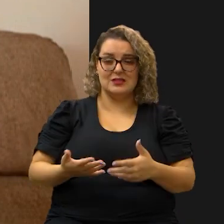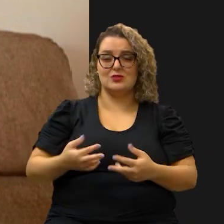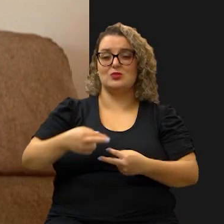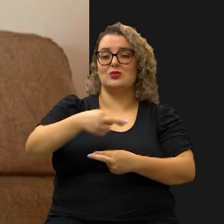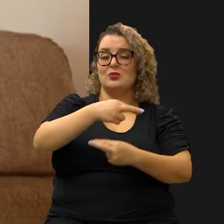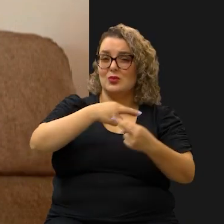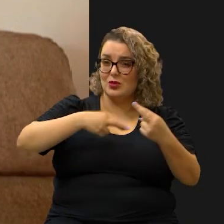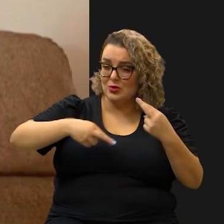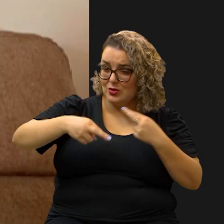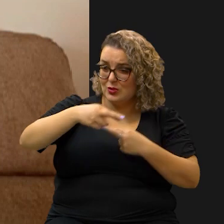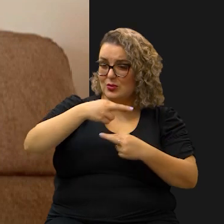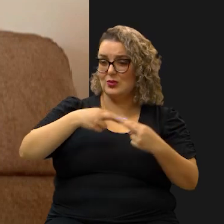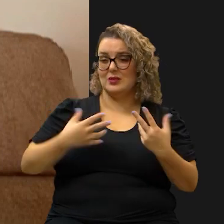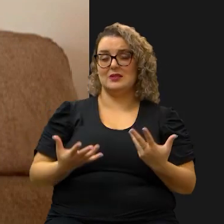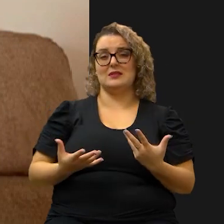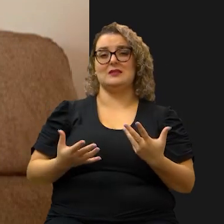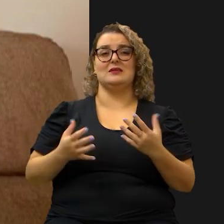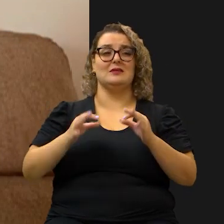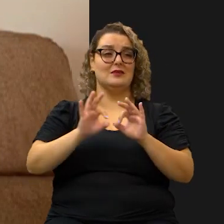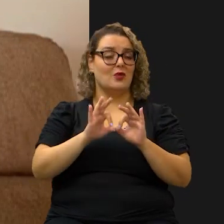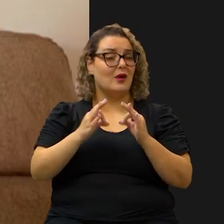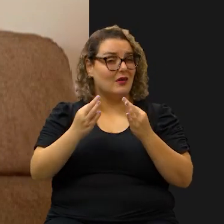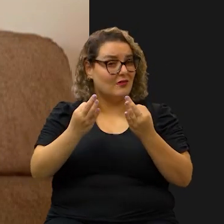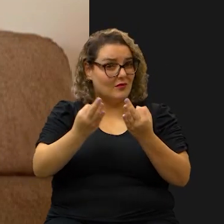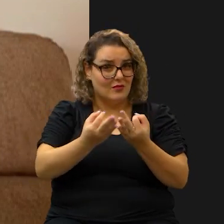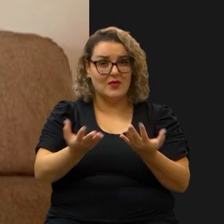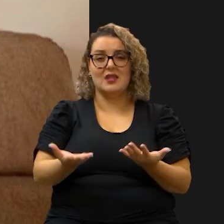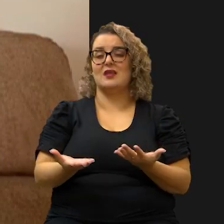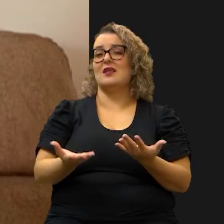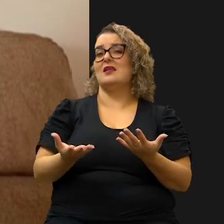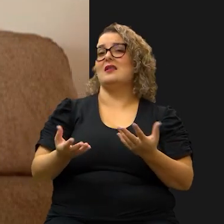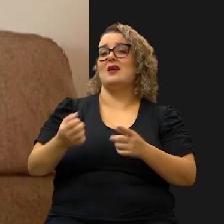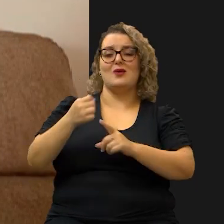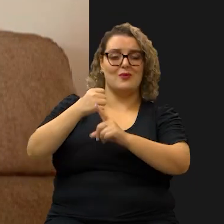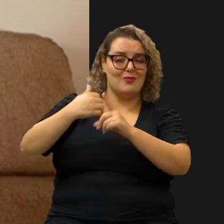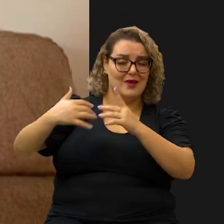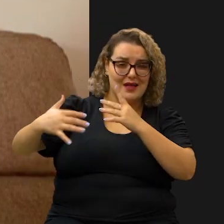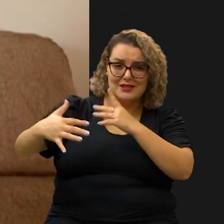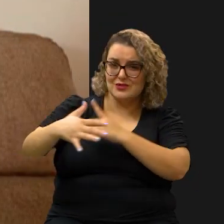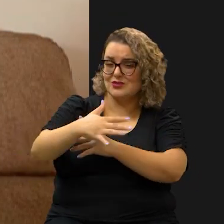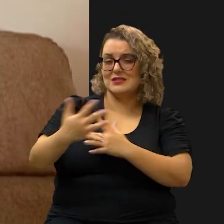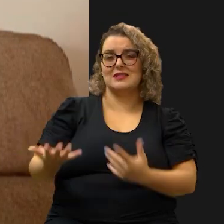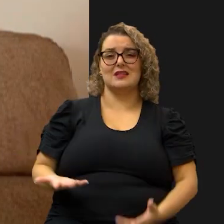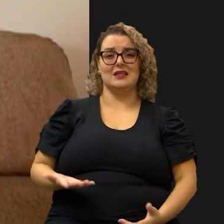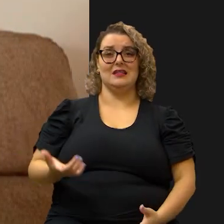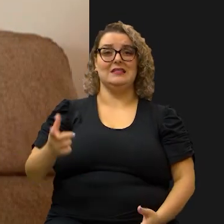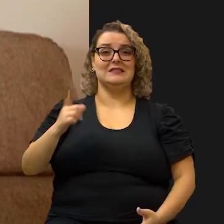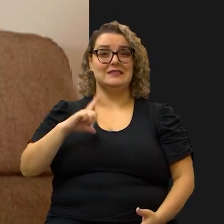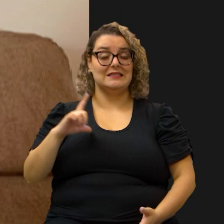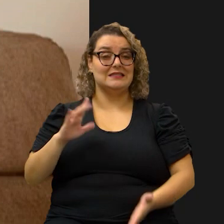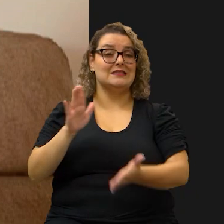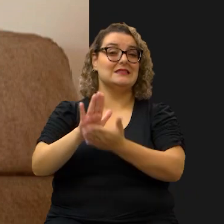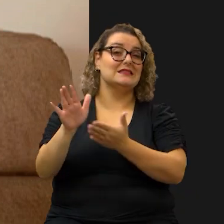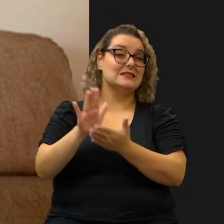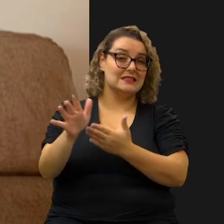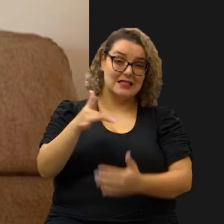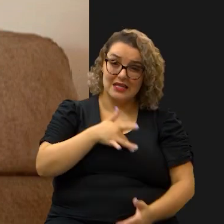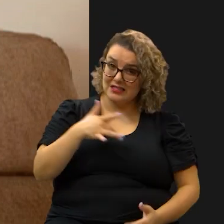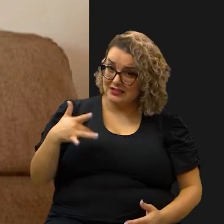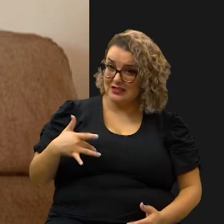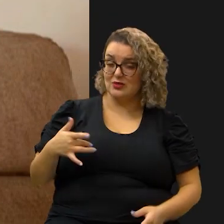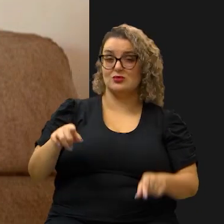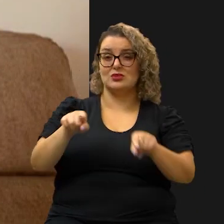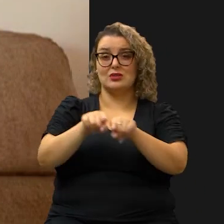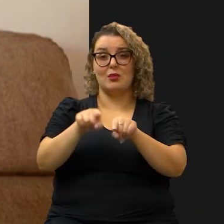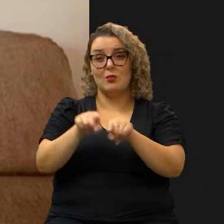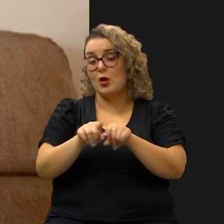do paciente, no relacionamento com a família, com a sociedade, acaba até gerando custos